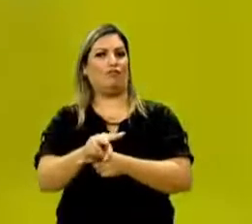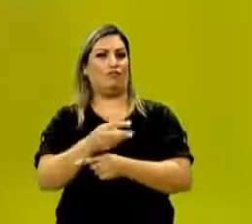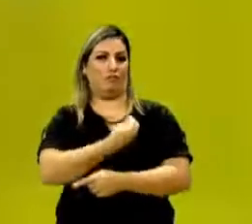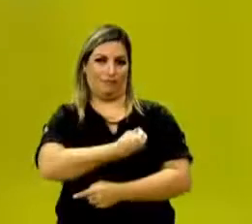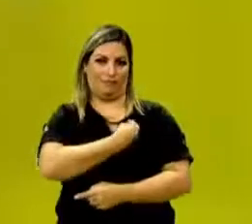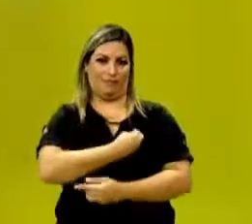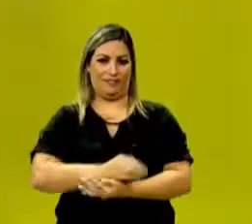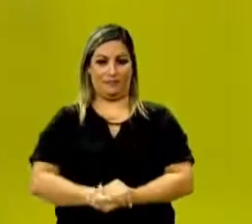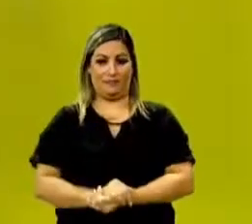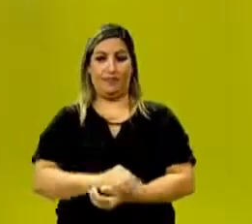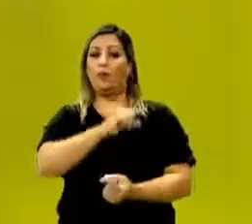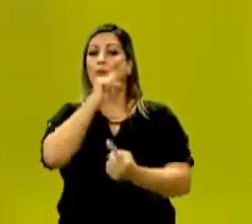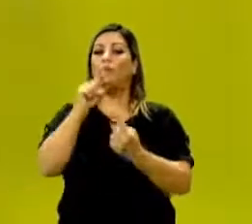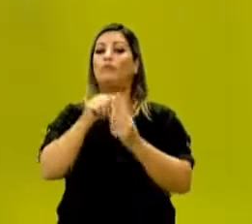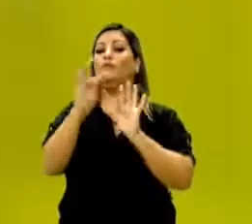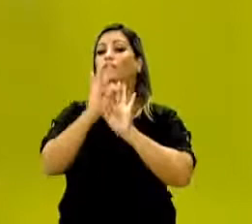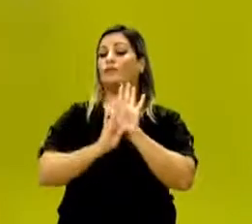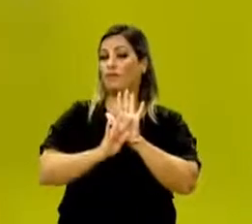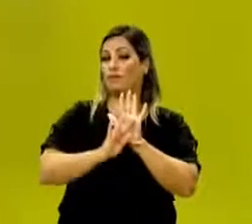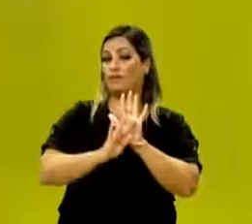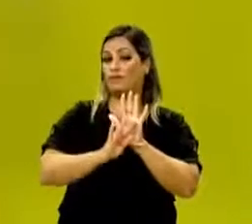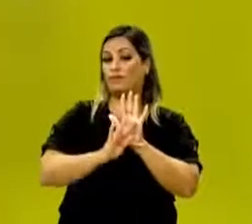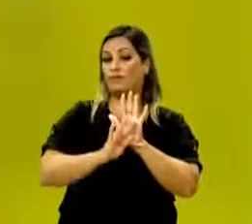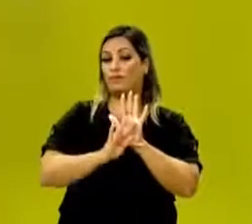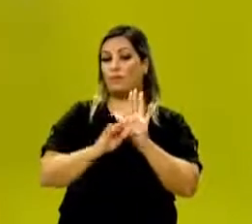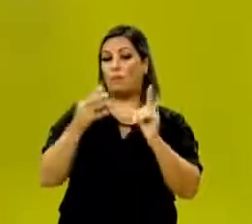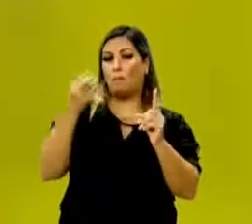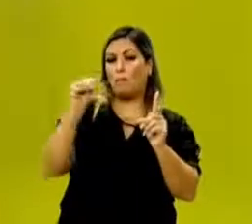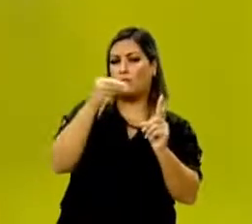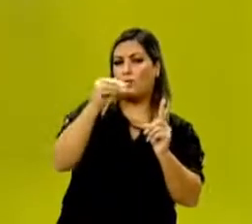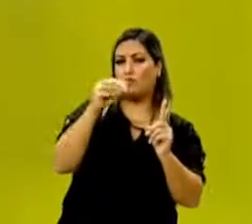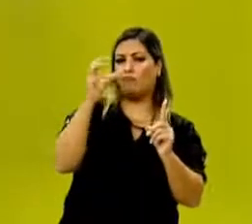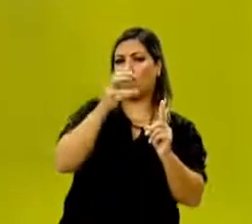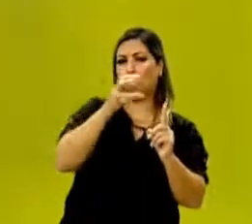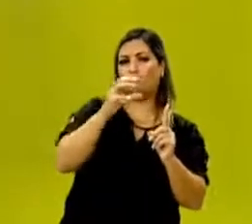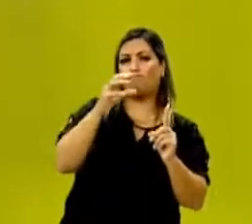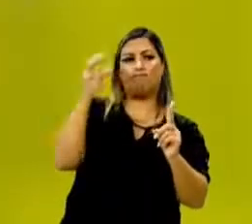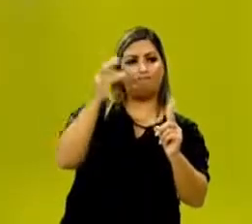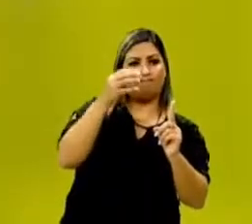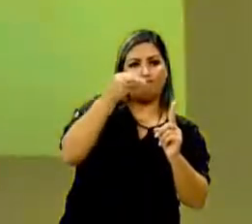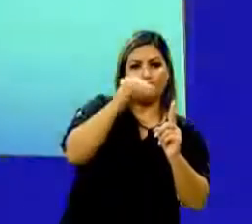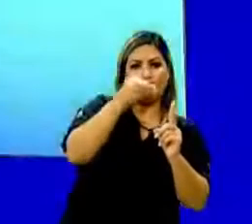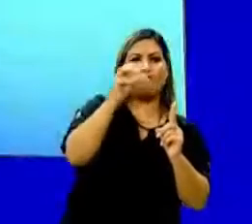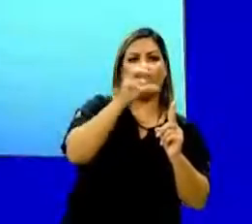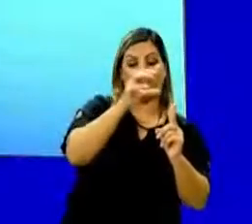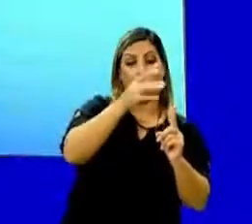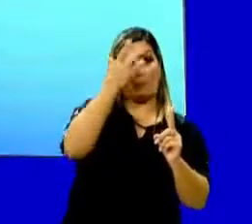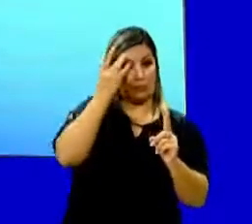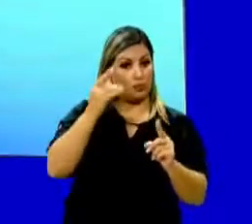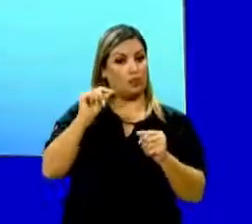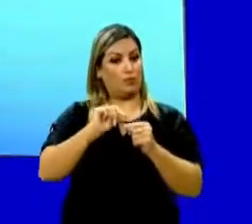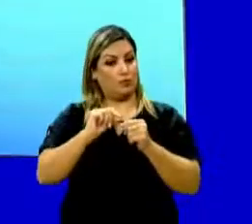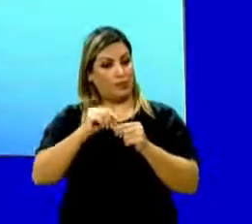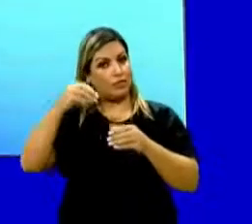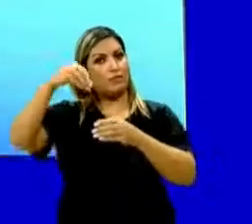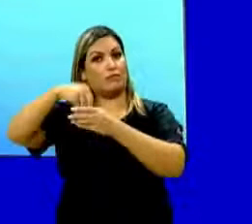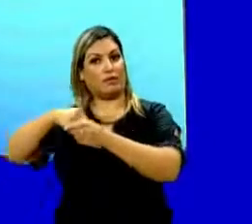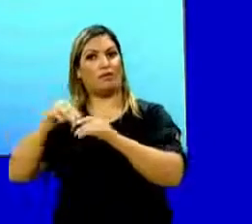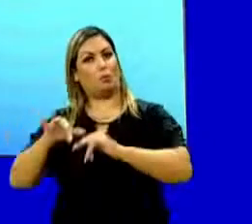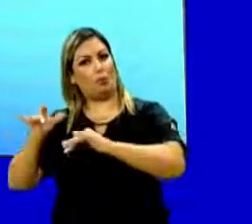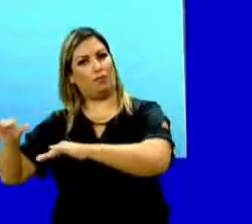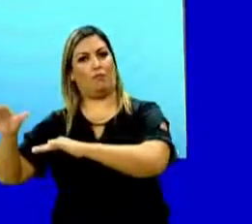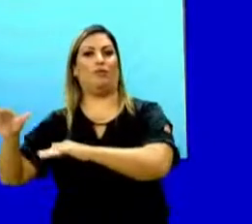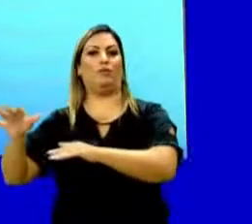Qual o objetivo desse texto? Persuadir. Convencer o interlocutor a fazer parte dessa